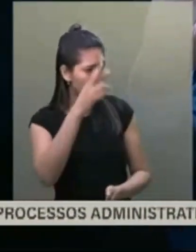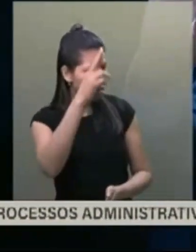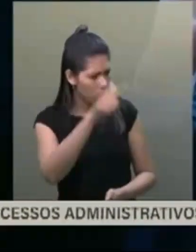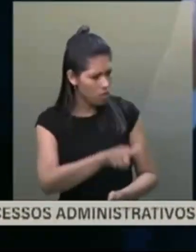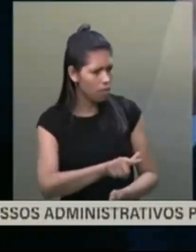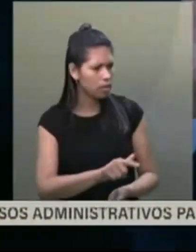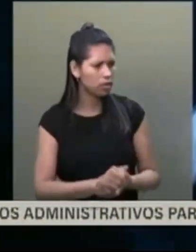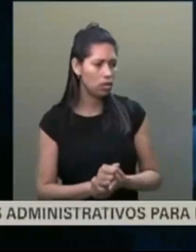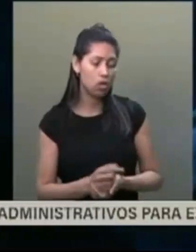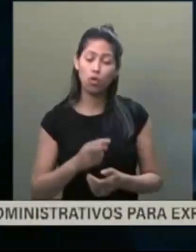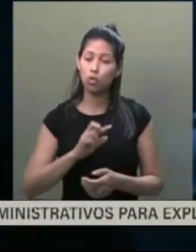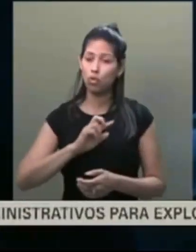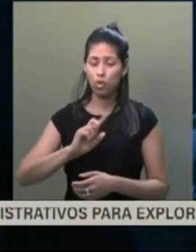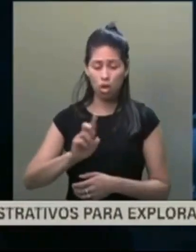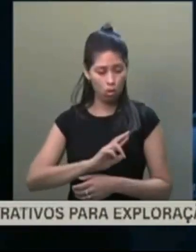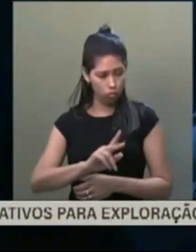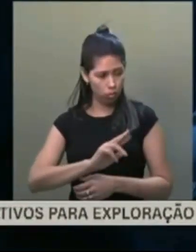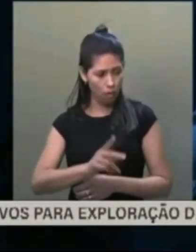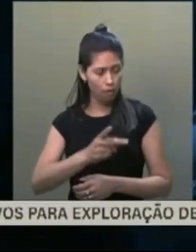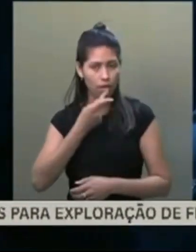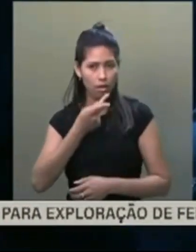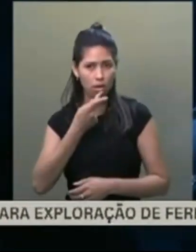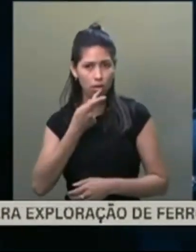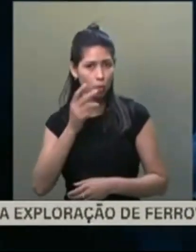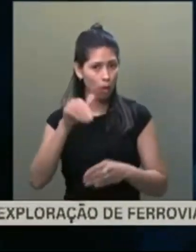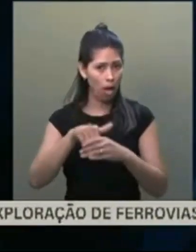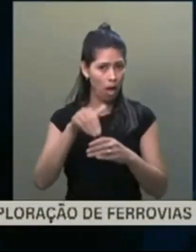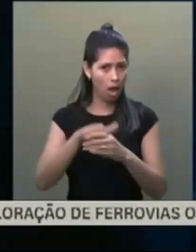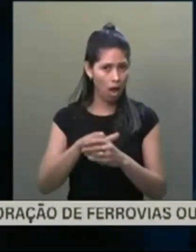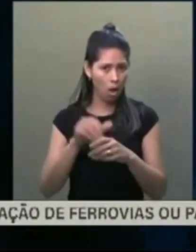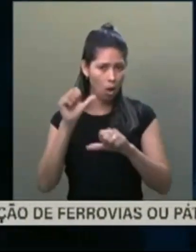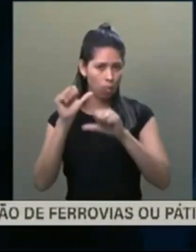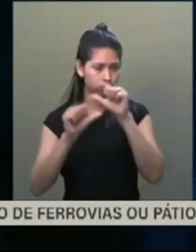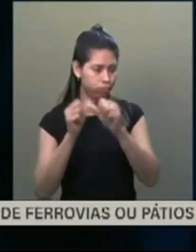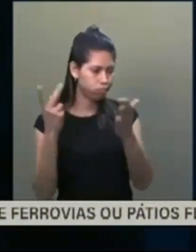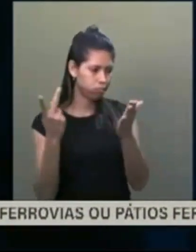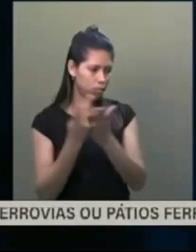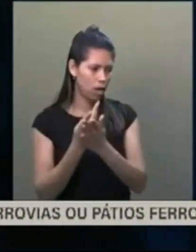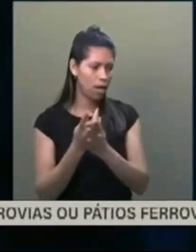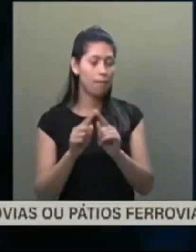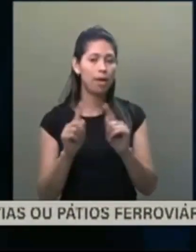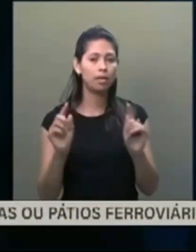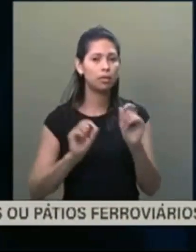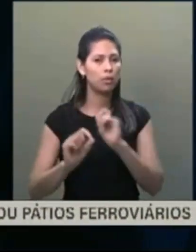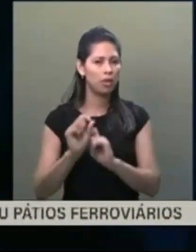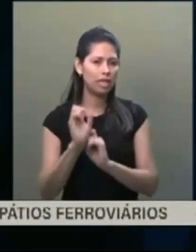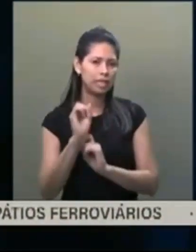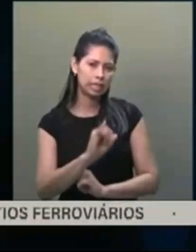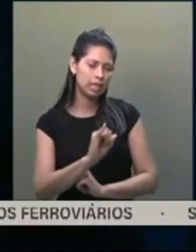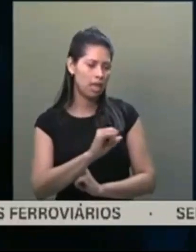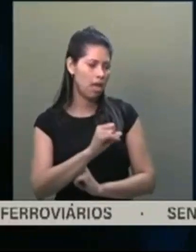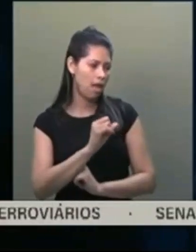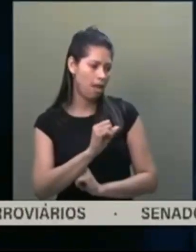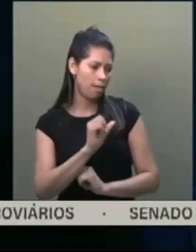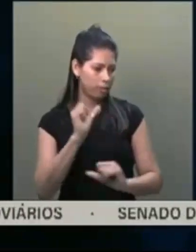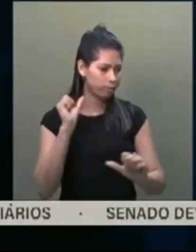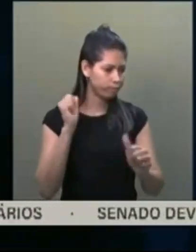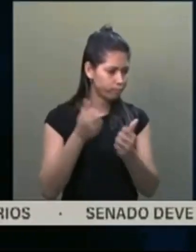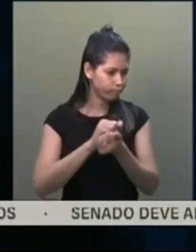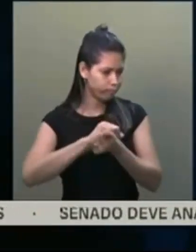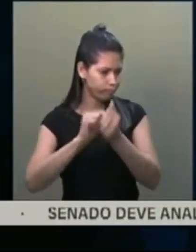estou falando da urna nem de fraude. Então, se é para inibir, não é por